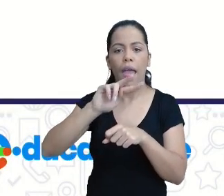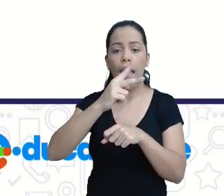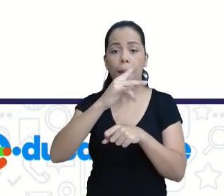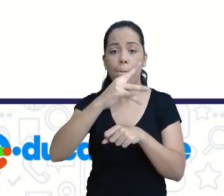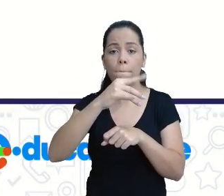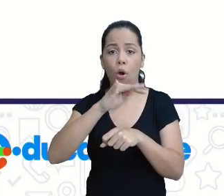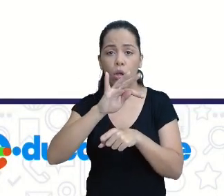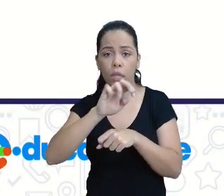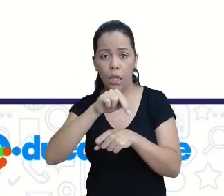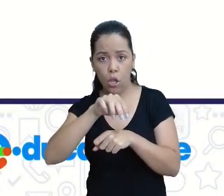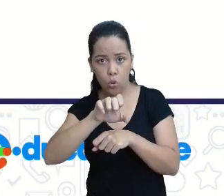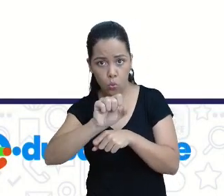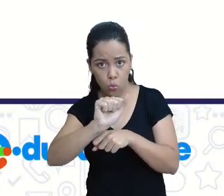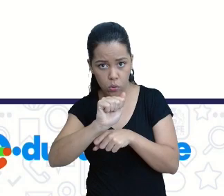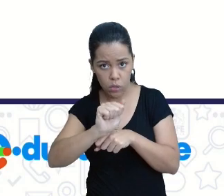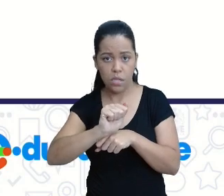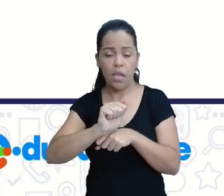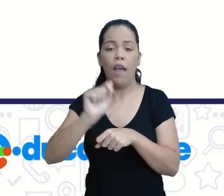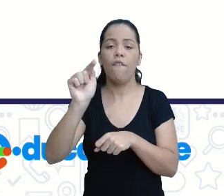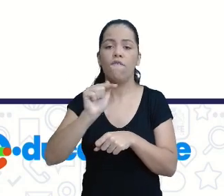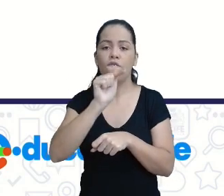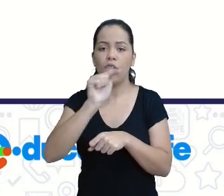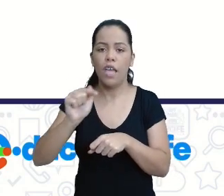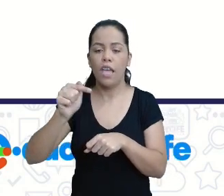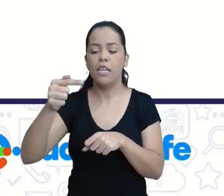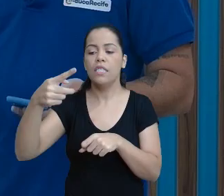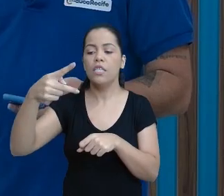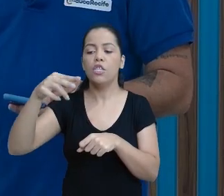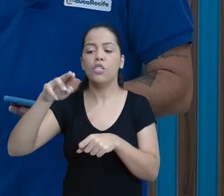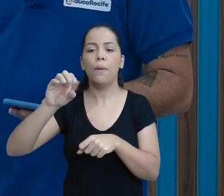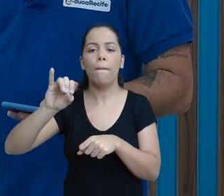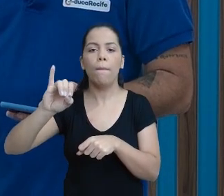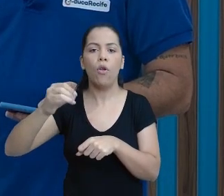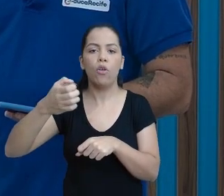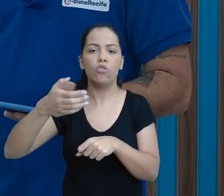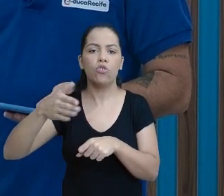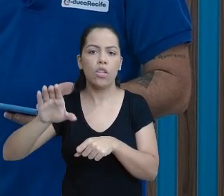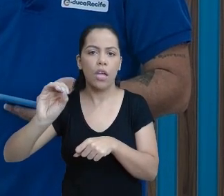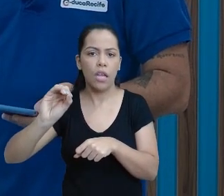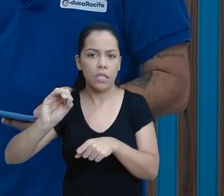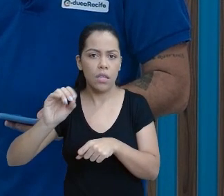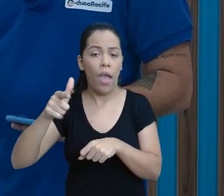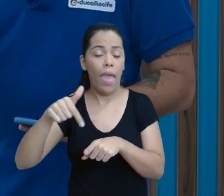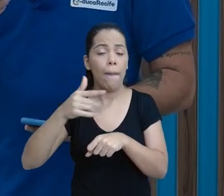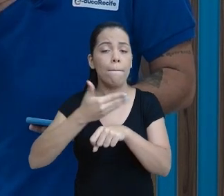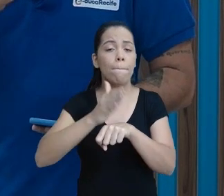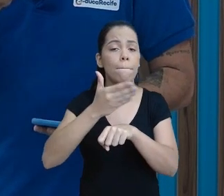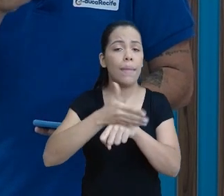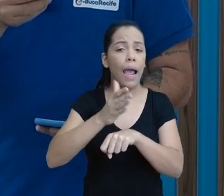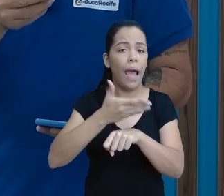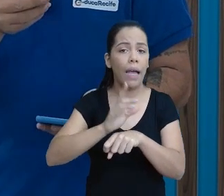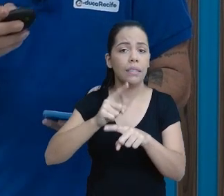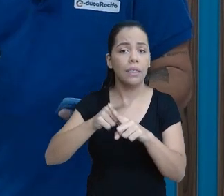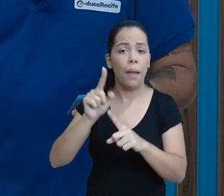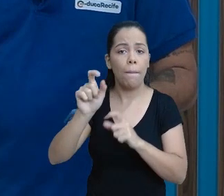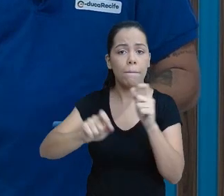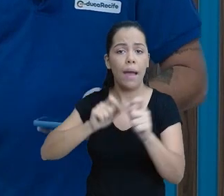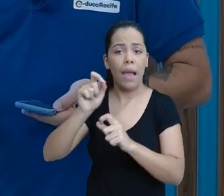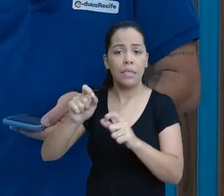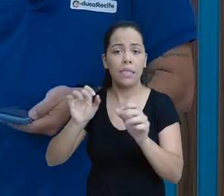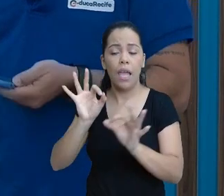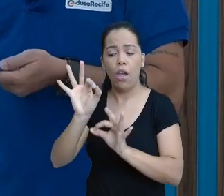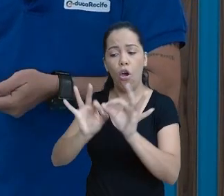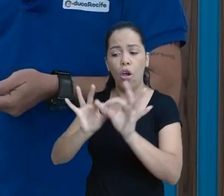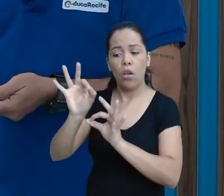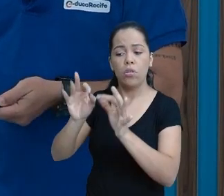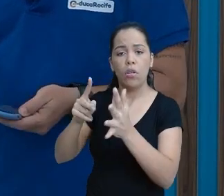que isso é uma coisa da prática. E quem generalizou isso daí foram os gregos. Então, cabe a você agora tentar